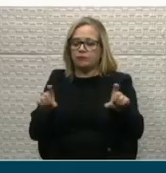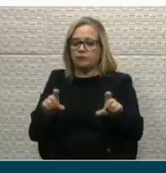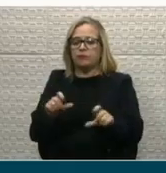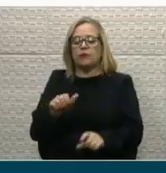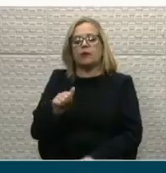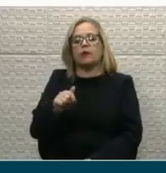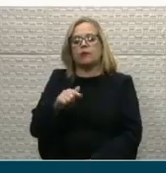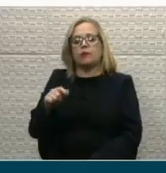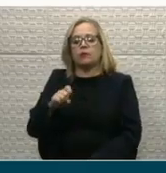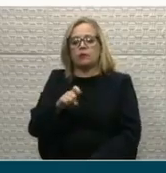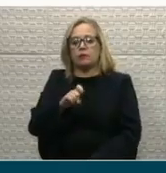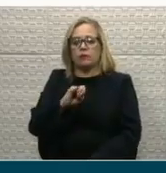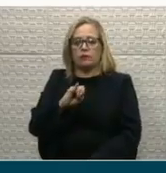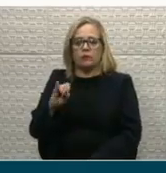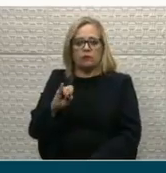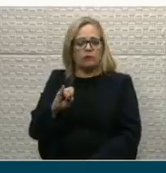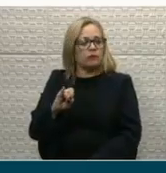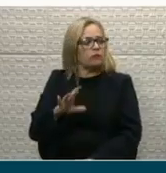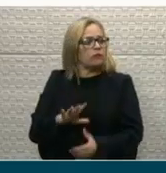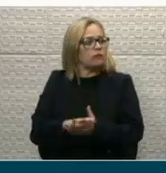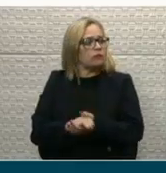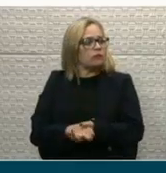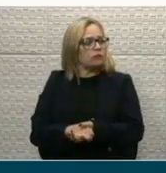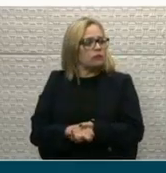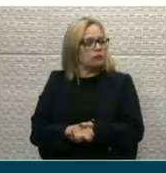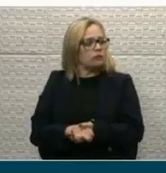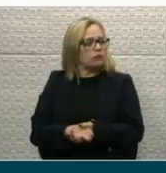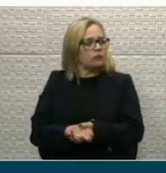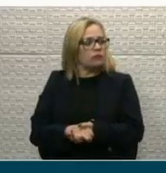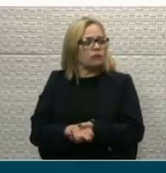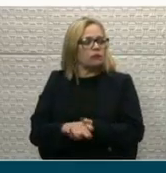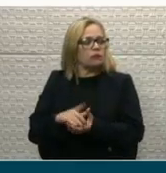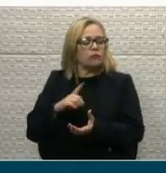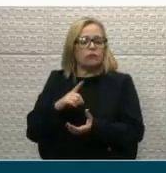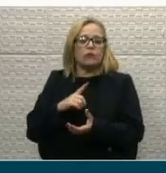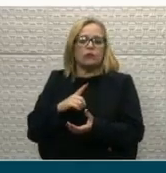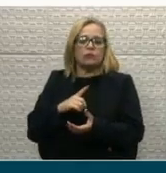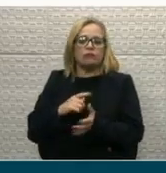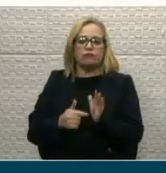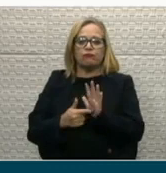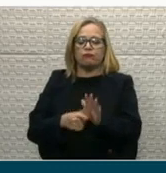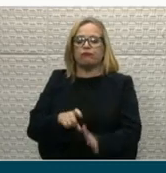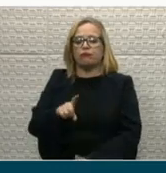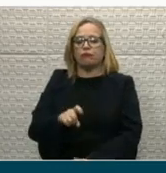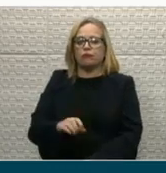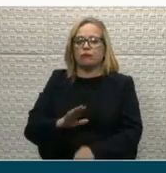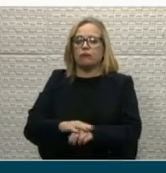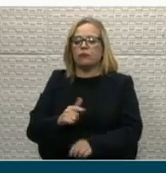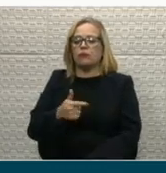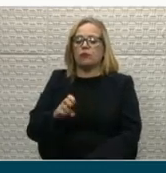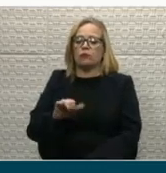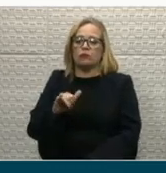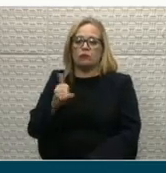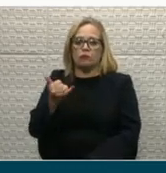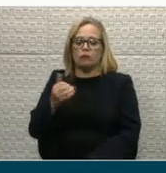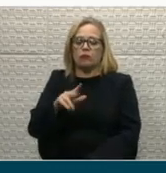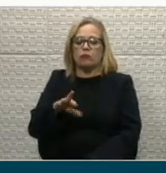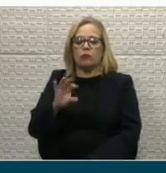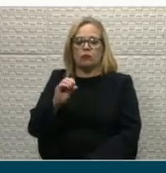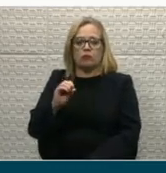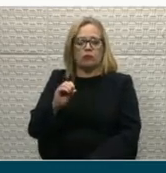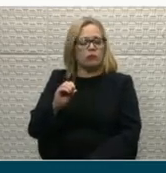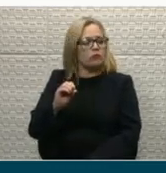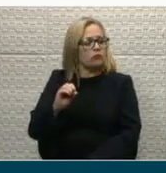menos I pelo vetor igualado a zero. Isso origina a expressão x mais 2y igual a